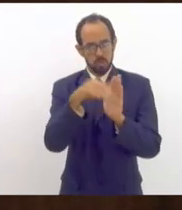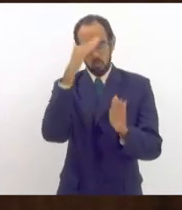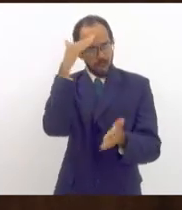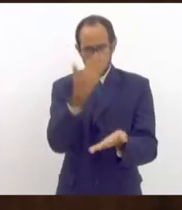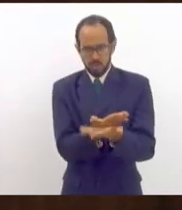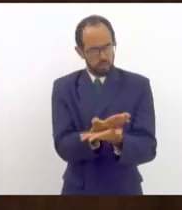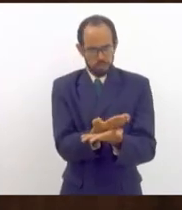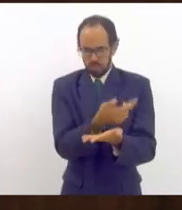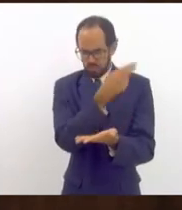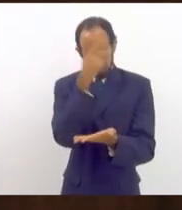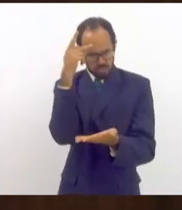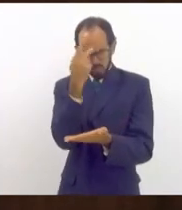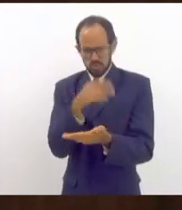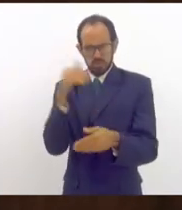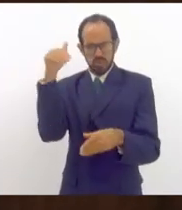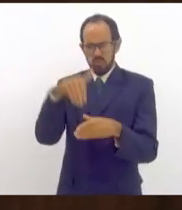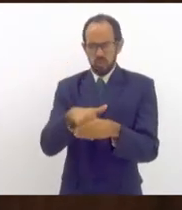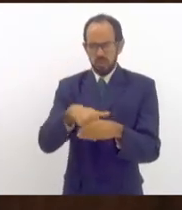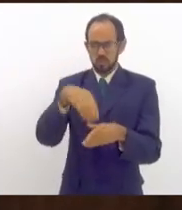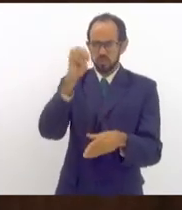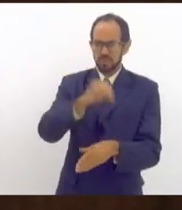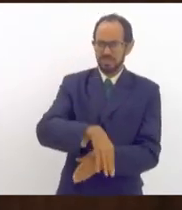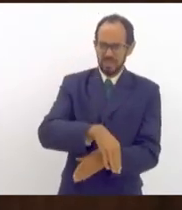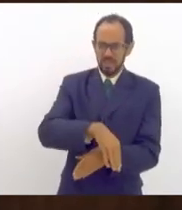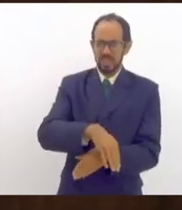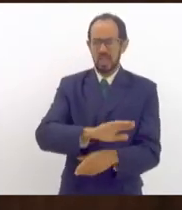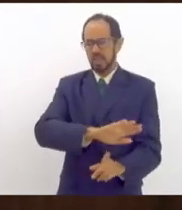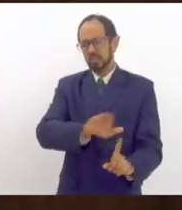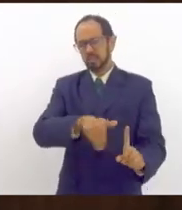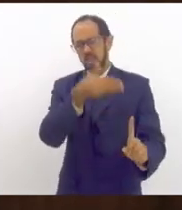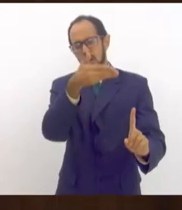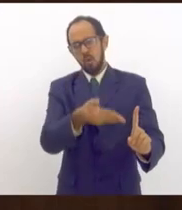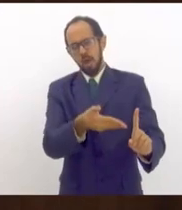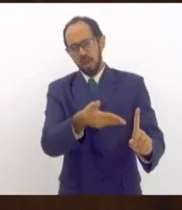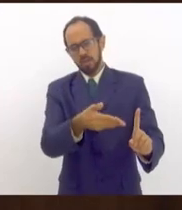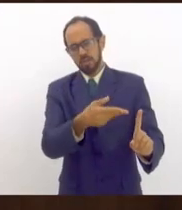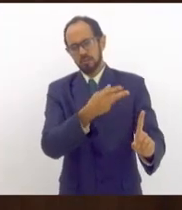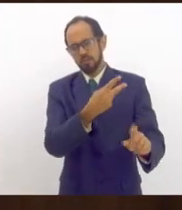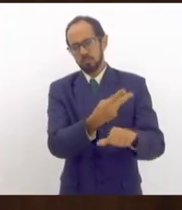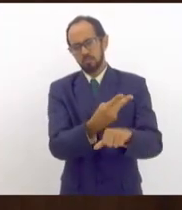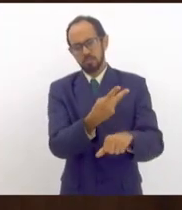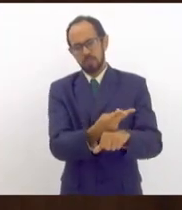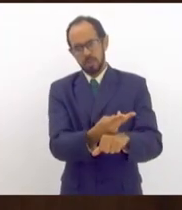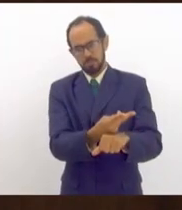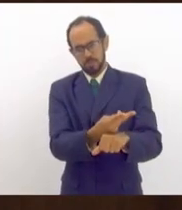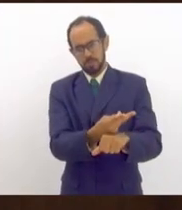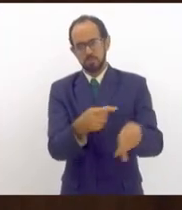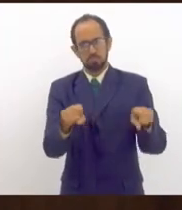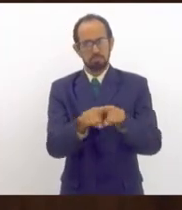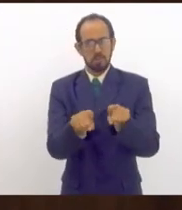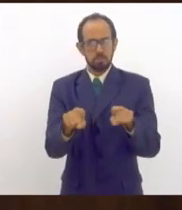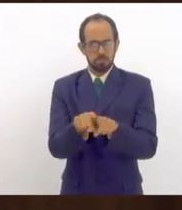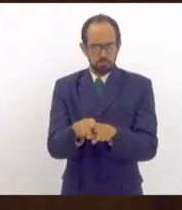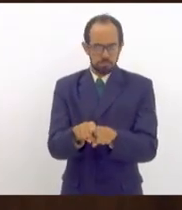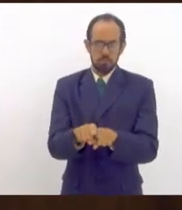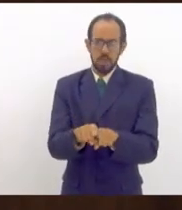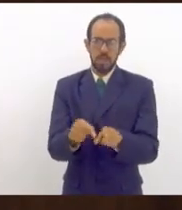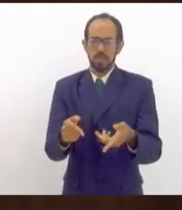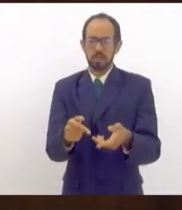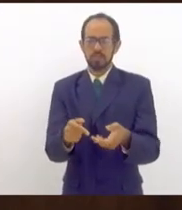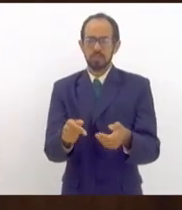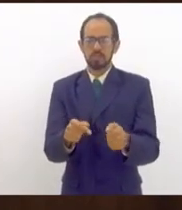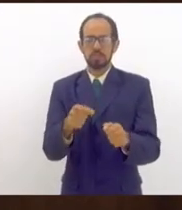votando favoráveis a essa ho para Ludmila também é estejam